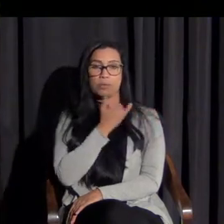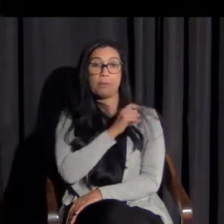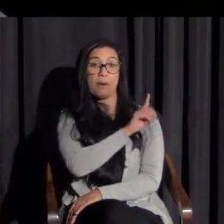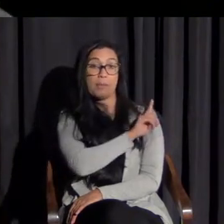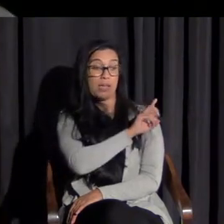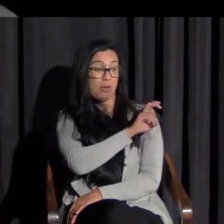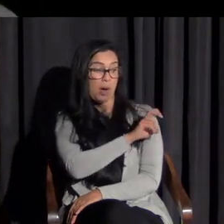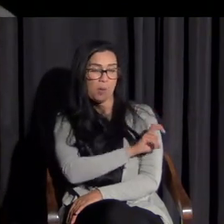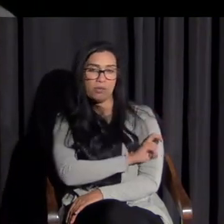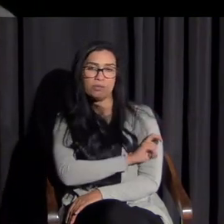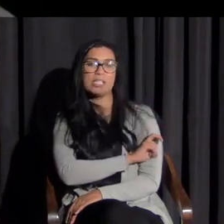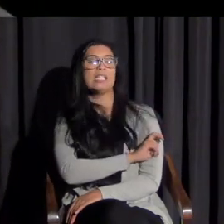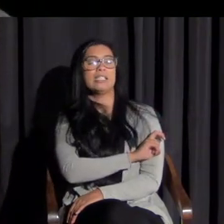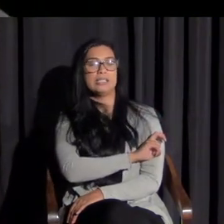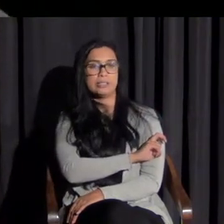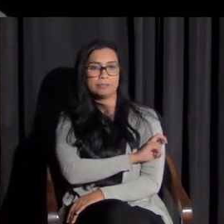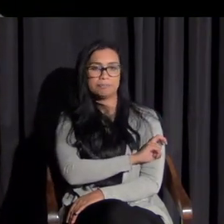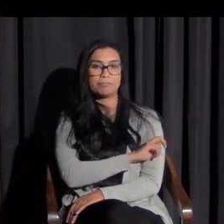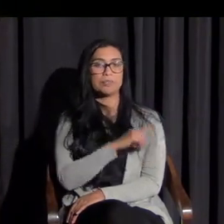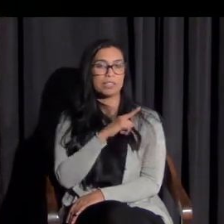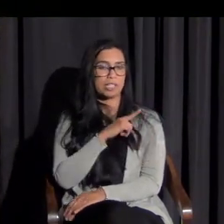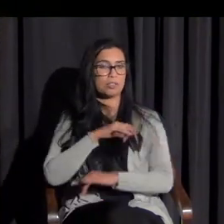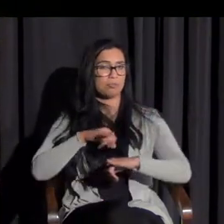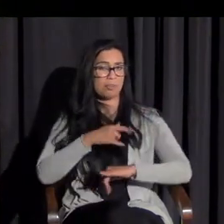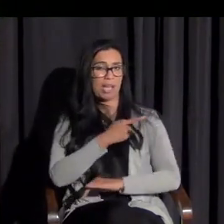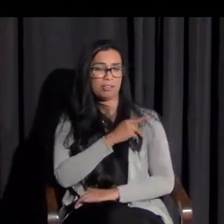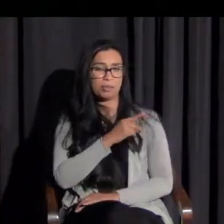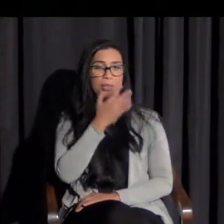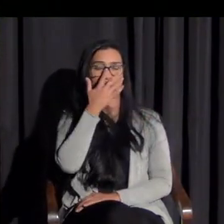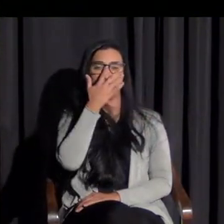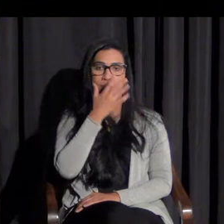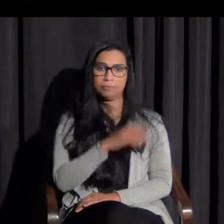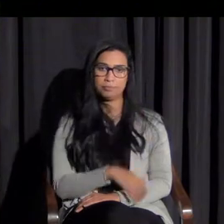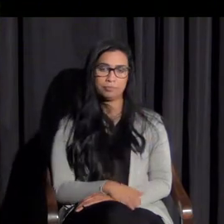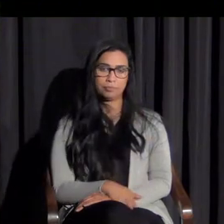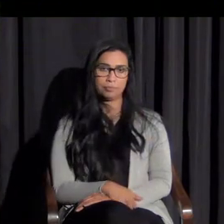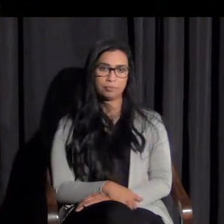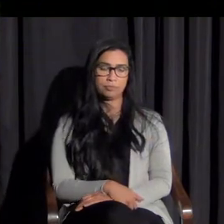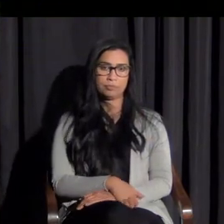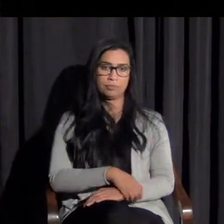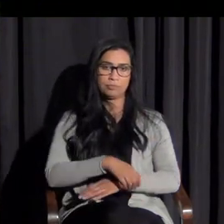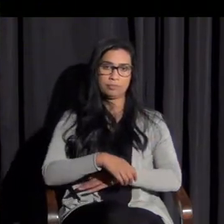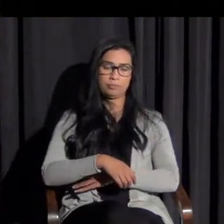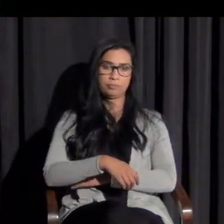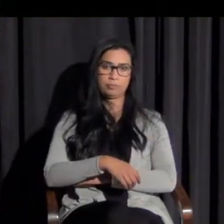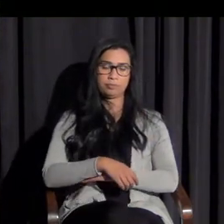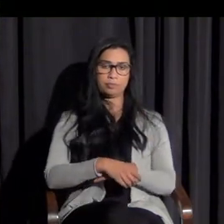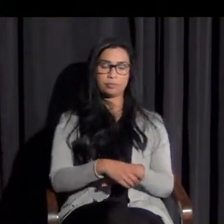condenados socialmente, na minha visão.